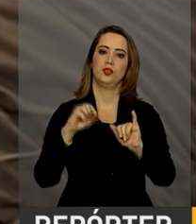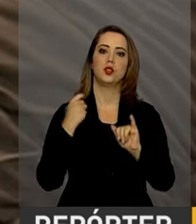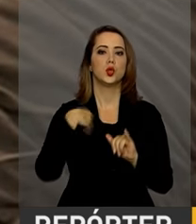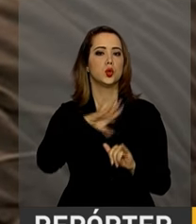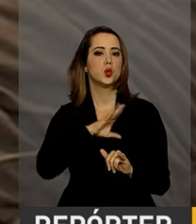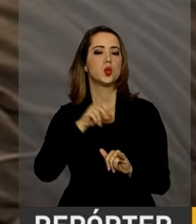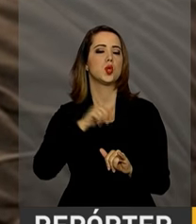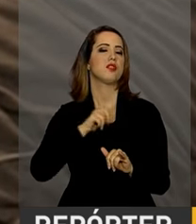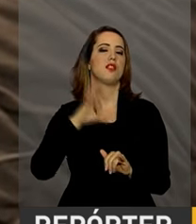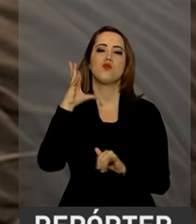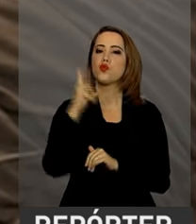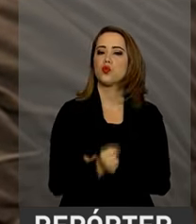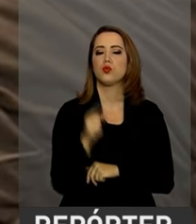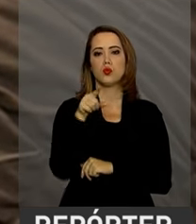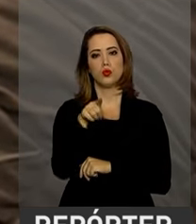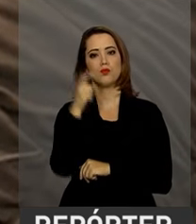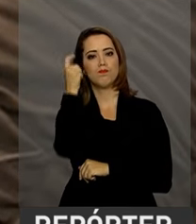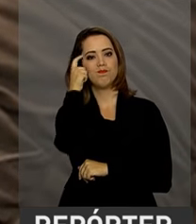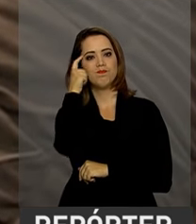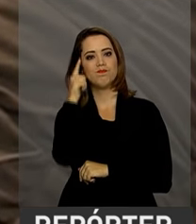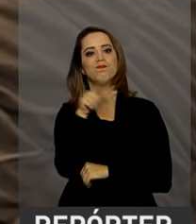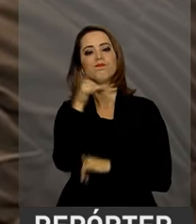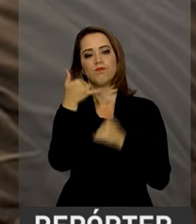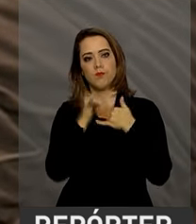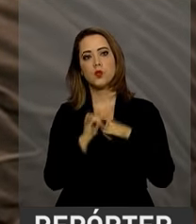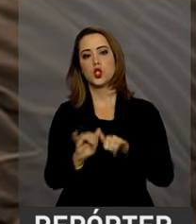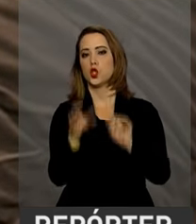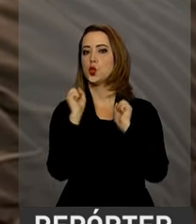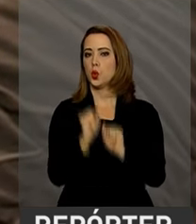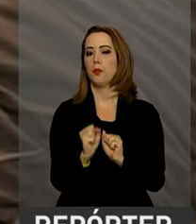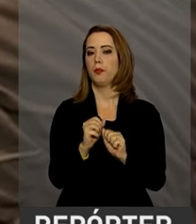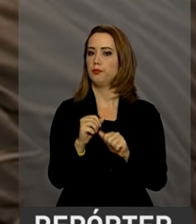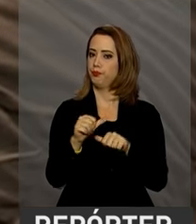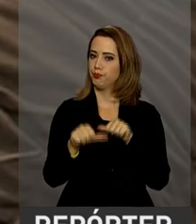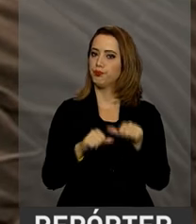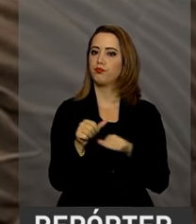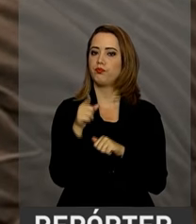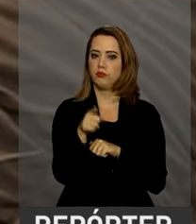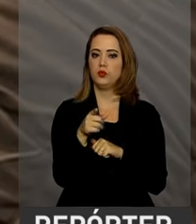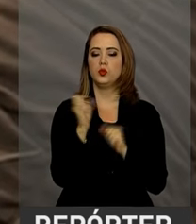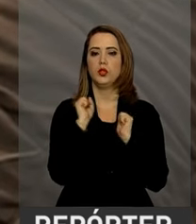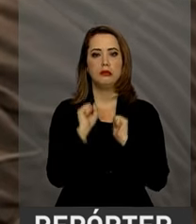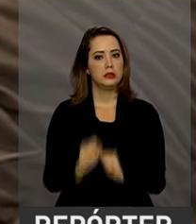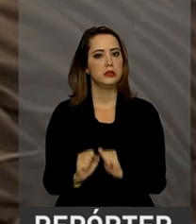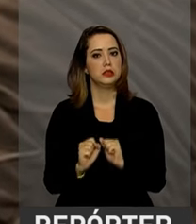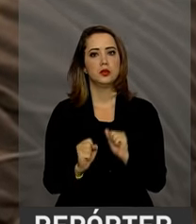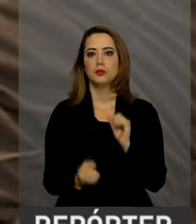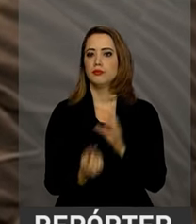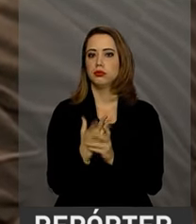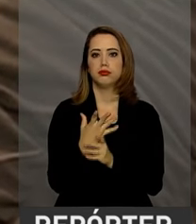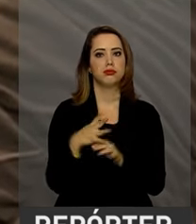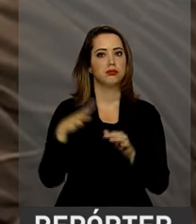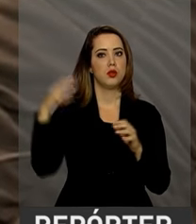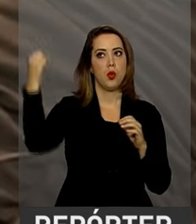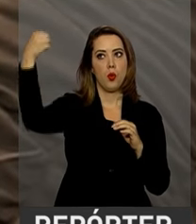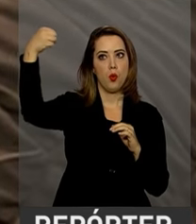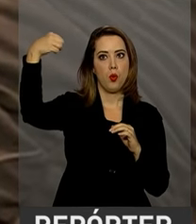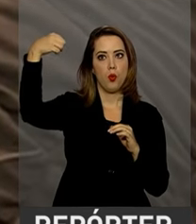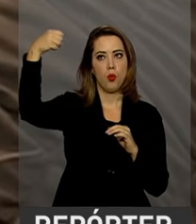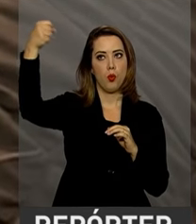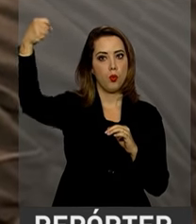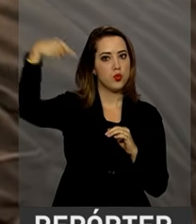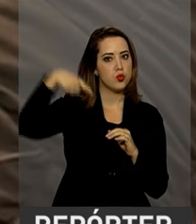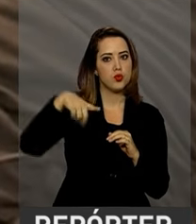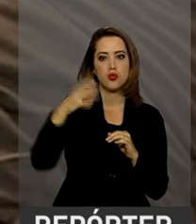temos tudo o que você pensar em termos energéticos. O Brasil tem um potencial de solar grande, uma insolação